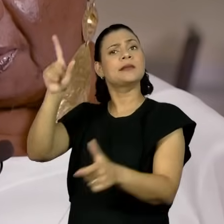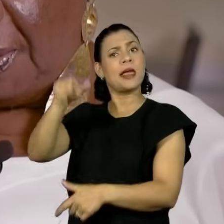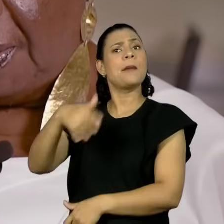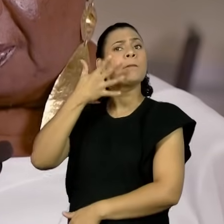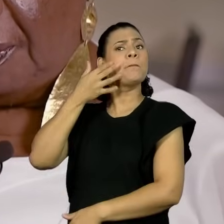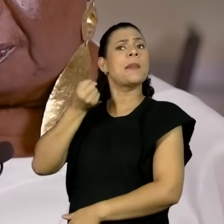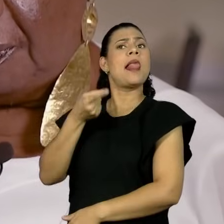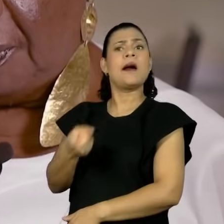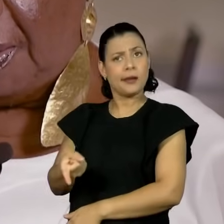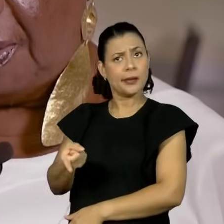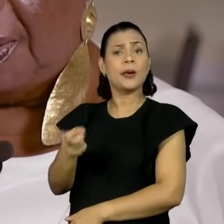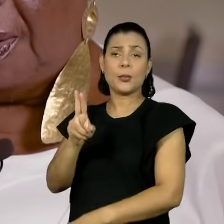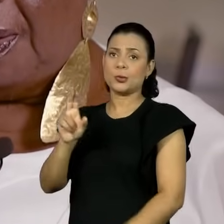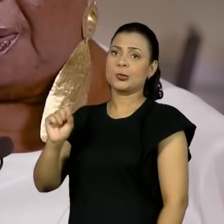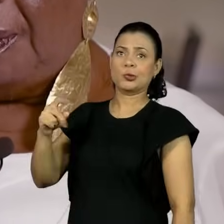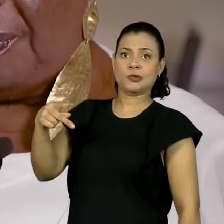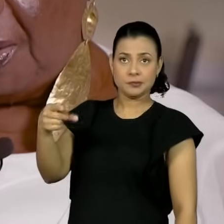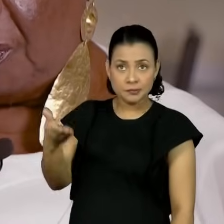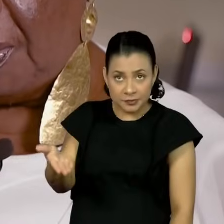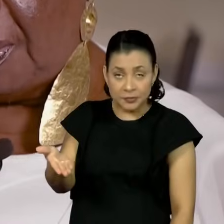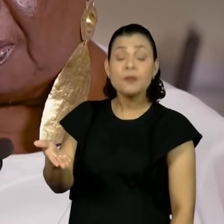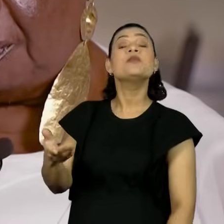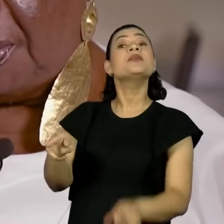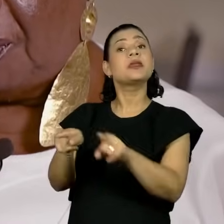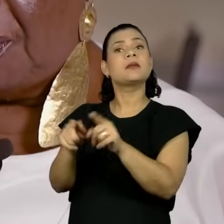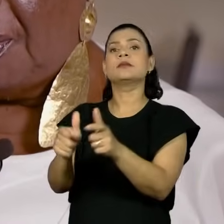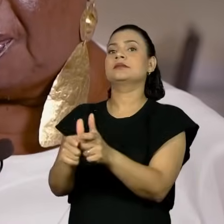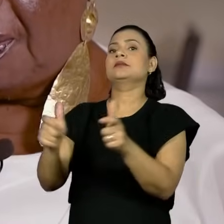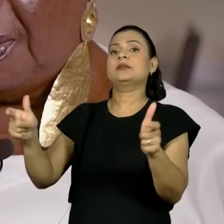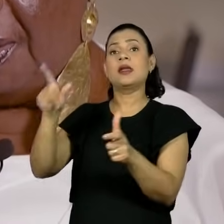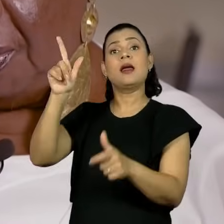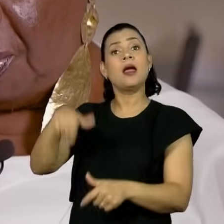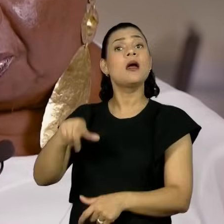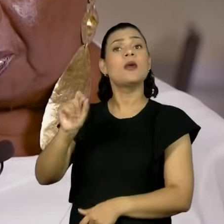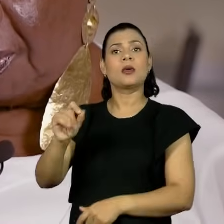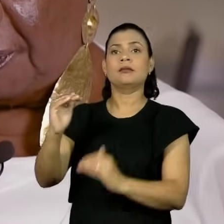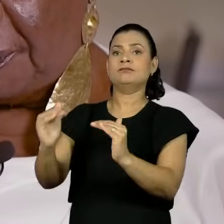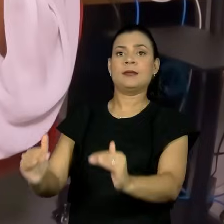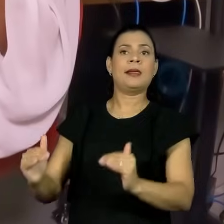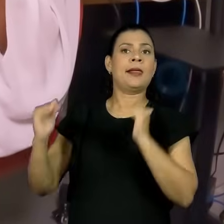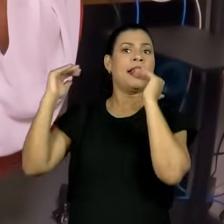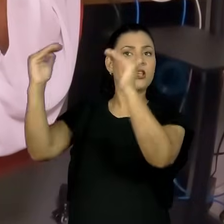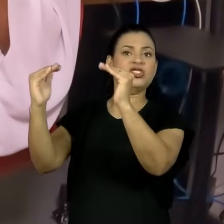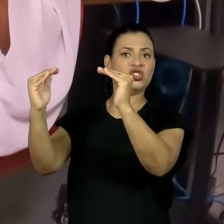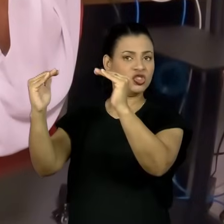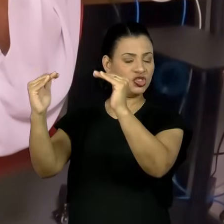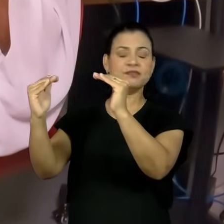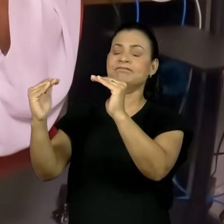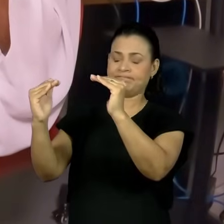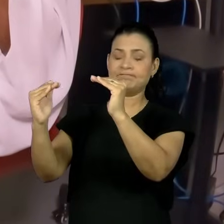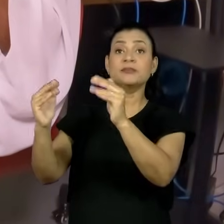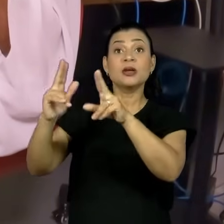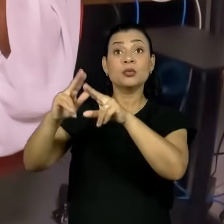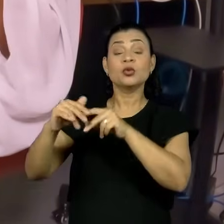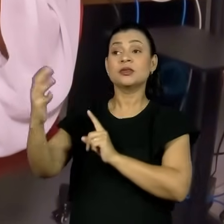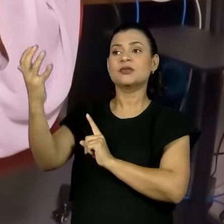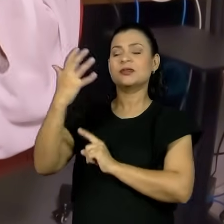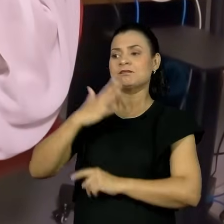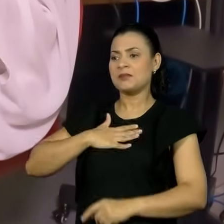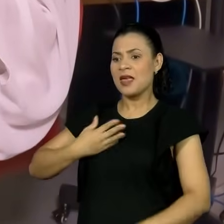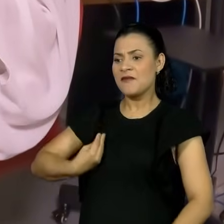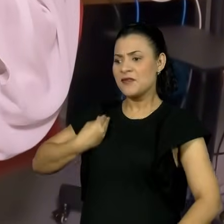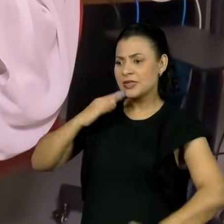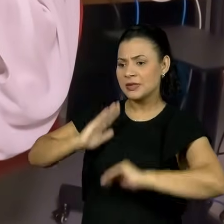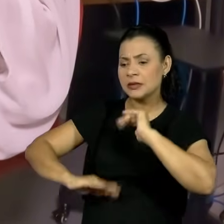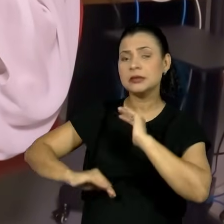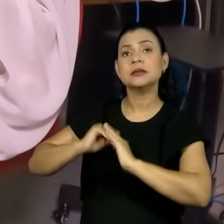majoritariamente branca, né? E majoritariamente elitista. Significou para minha carreira muito,